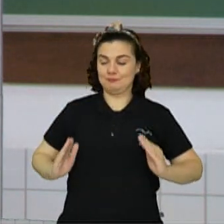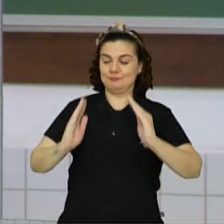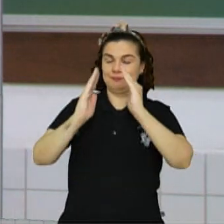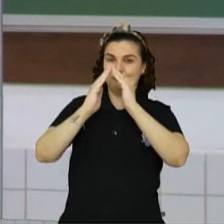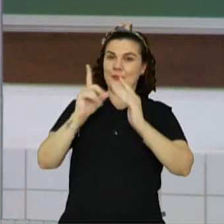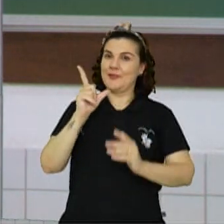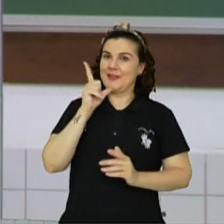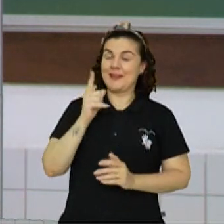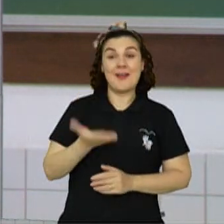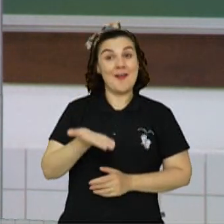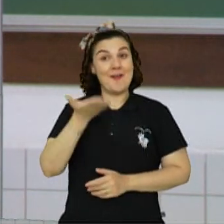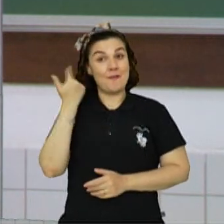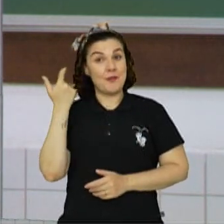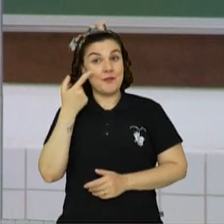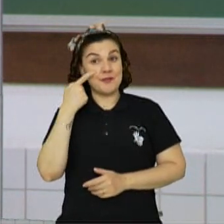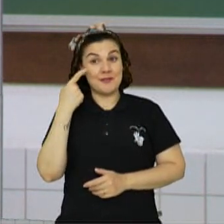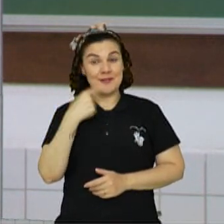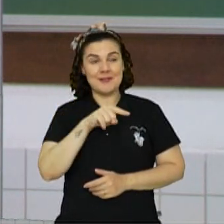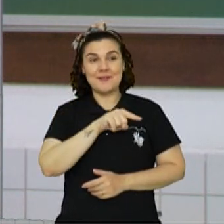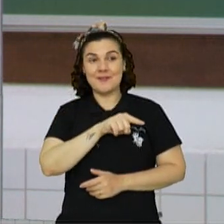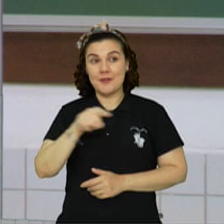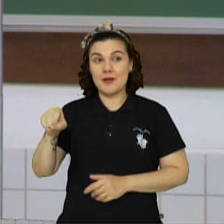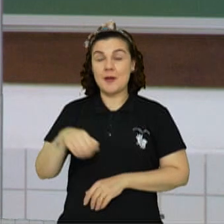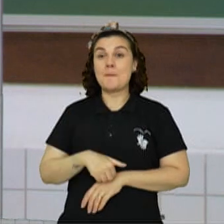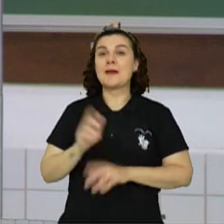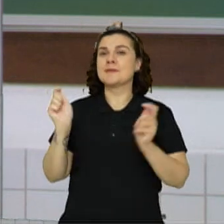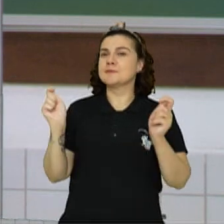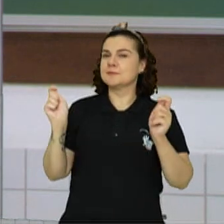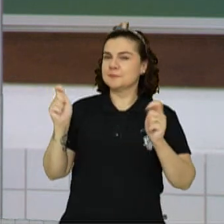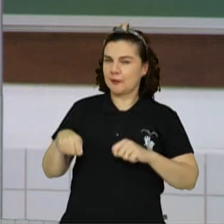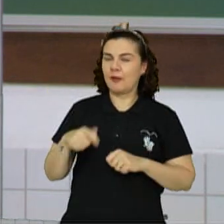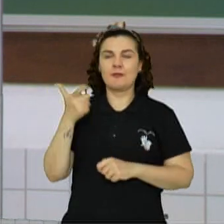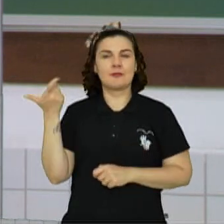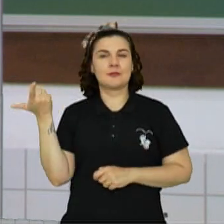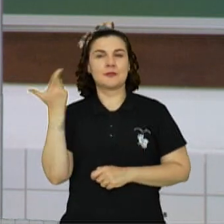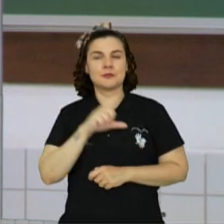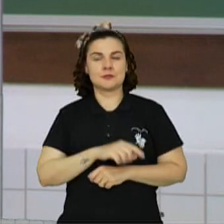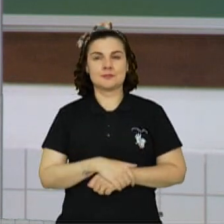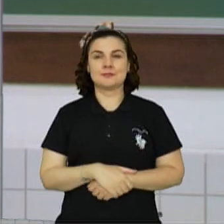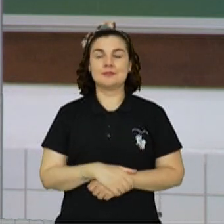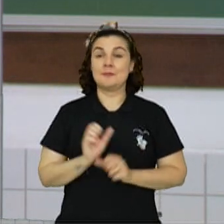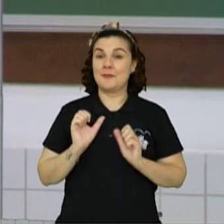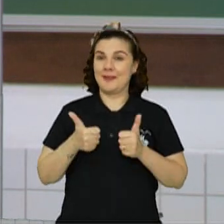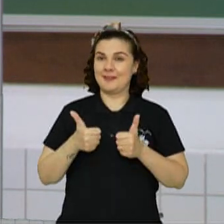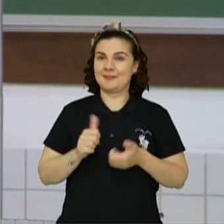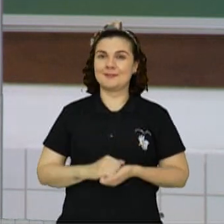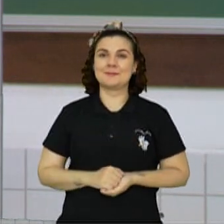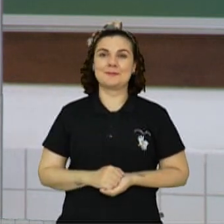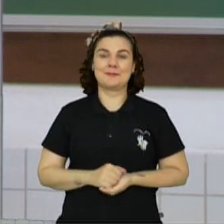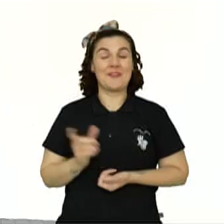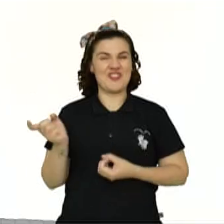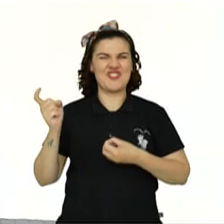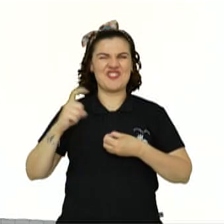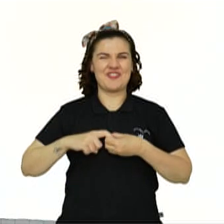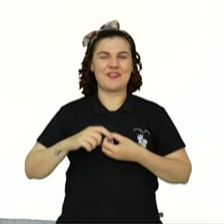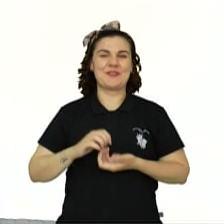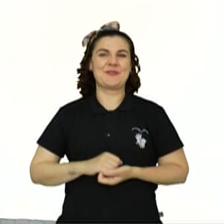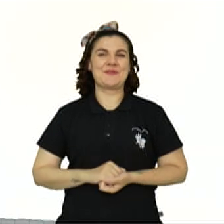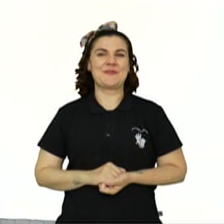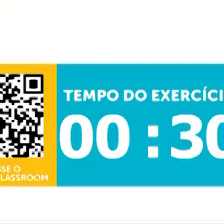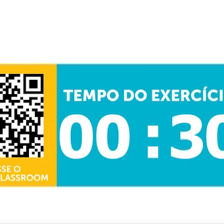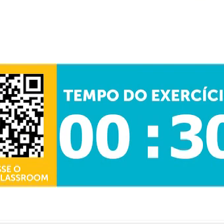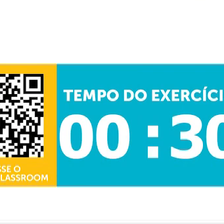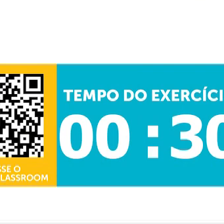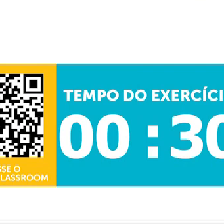de líquidos. Vamos ver aqui de vocês quem será capaz de construir essa torre. Beleza? Eu já volto, pessoal.